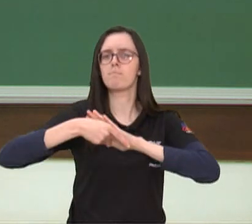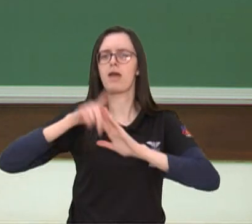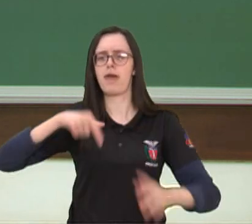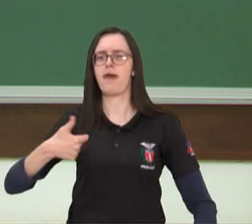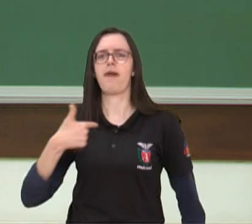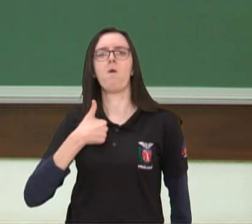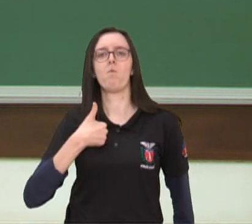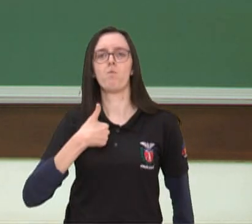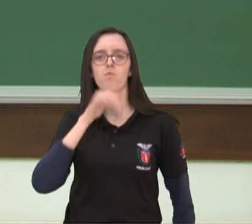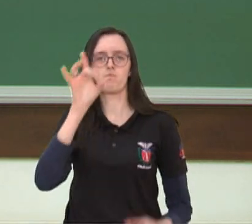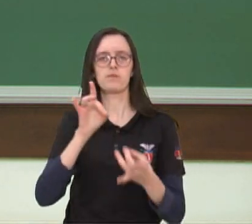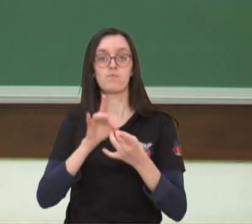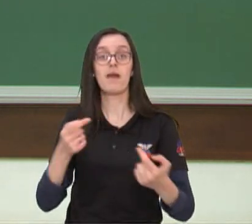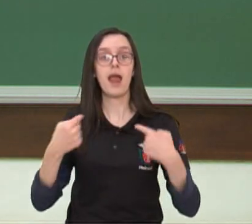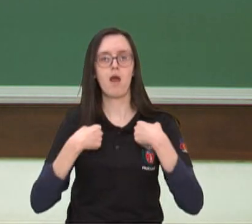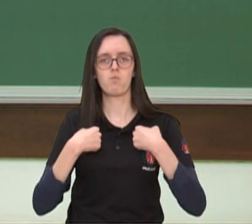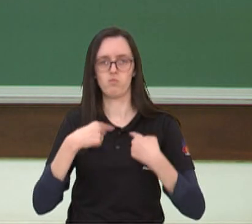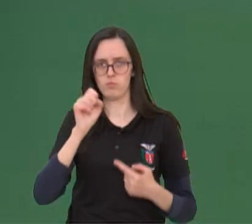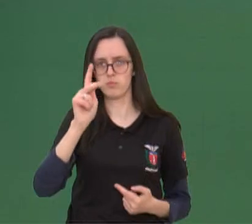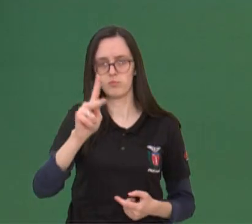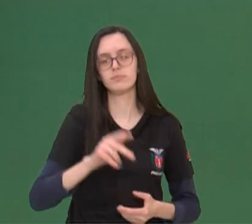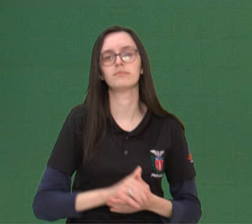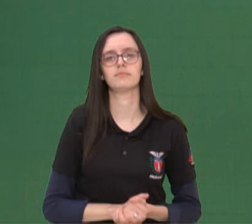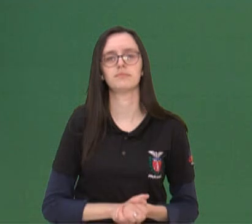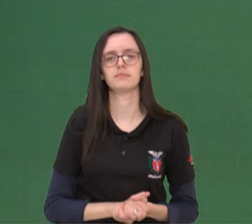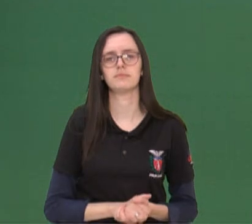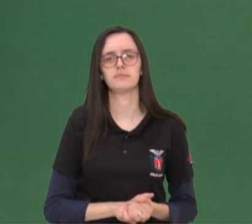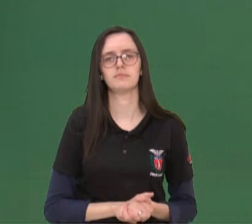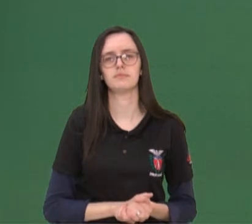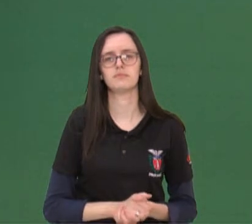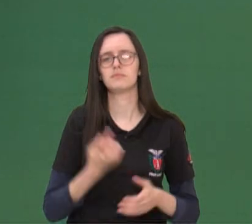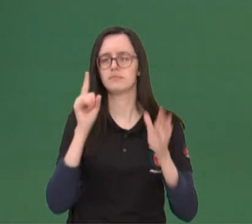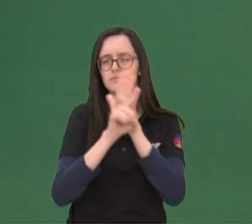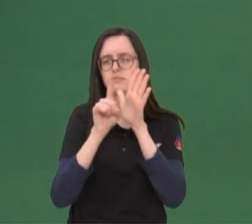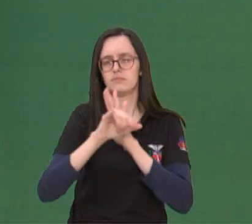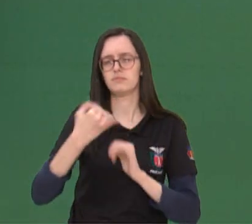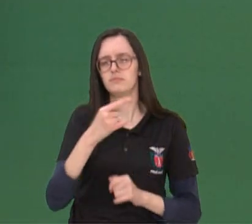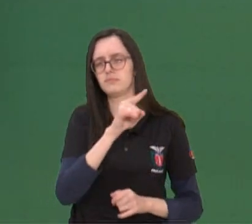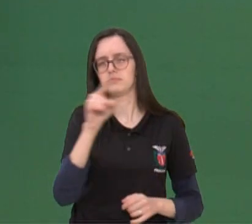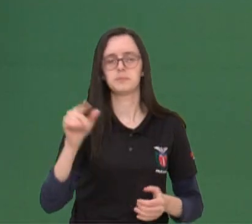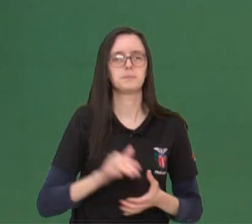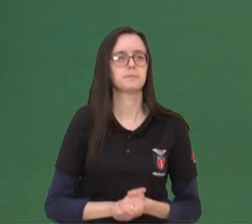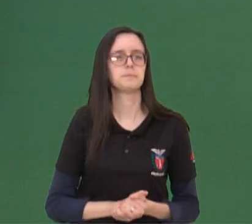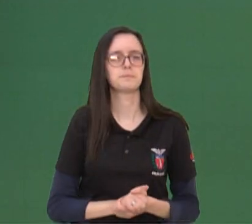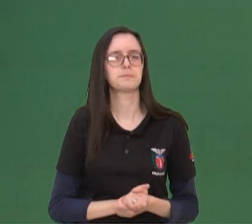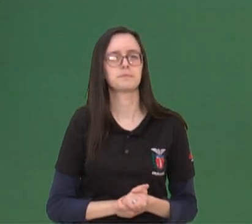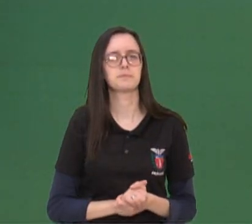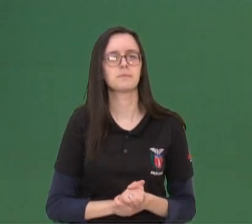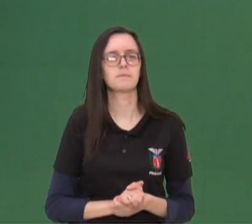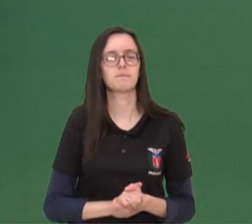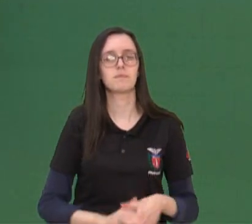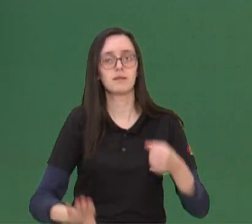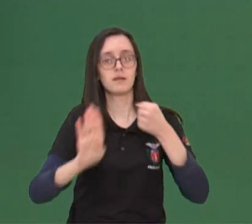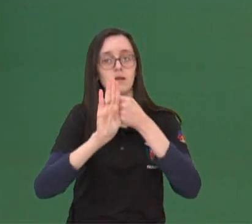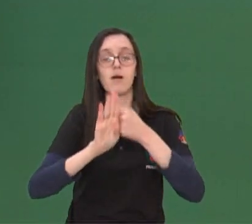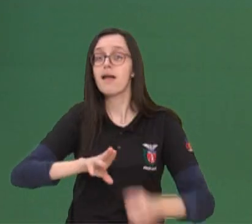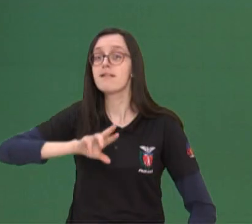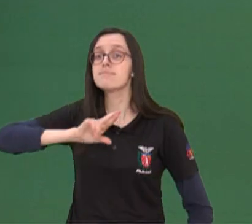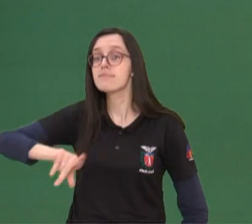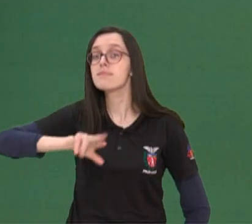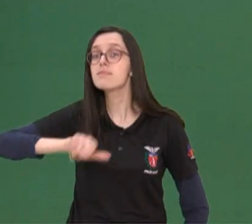eu, específico, certo? Um quiz para vocês. Os substantivos não